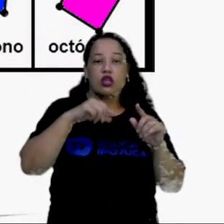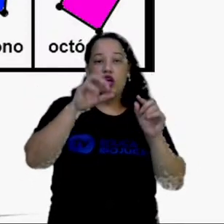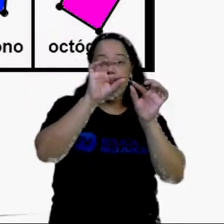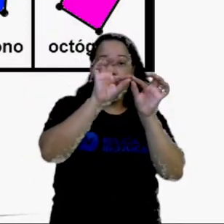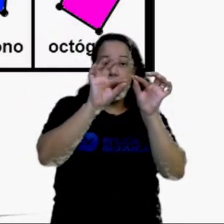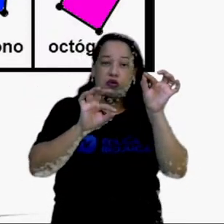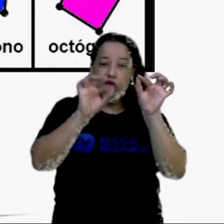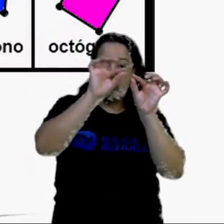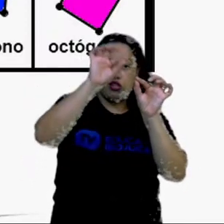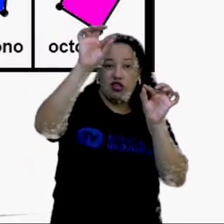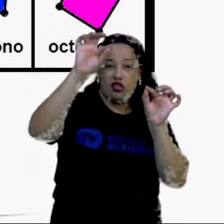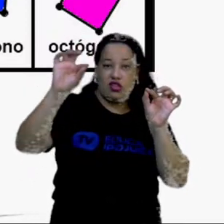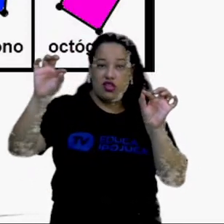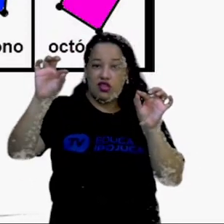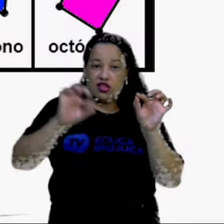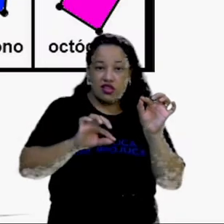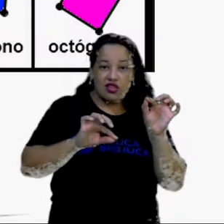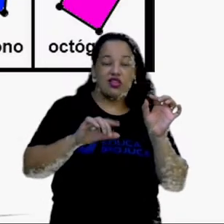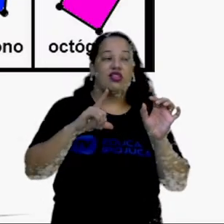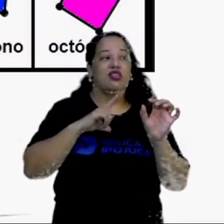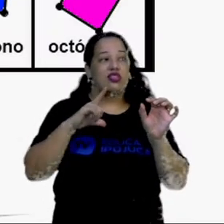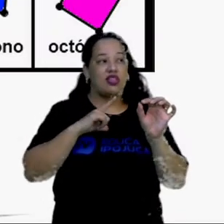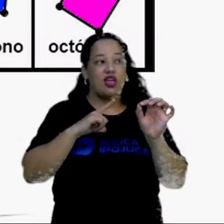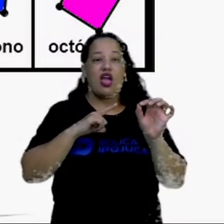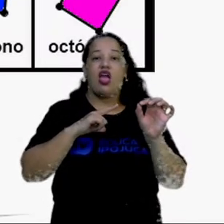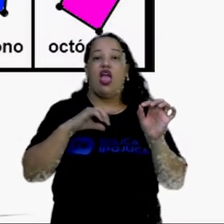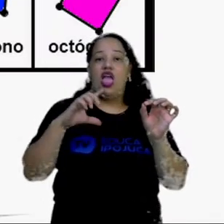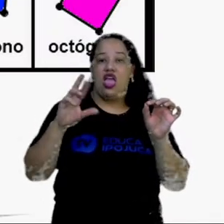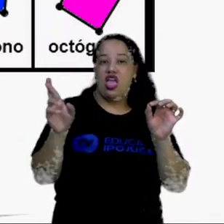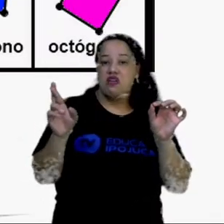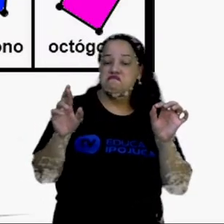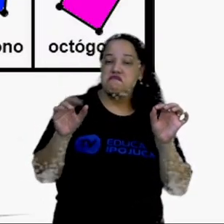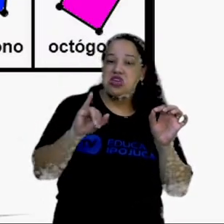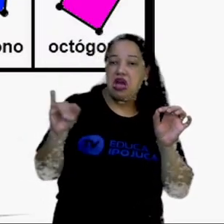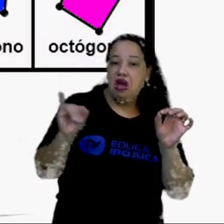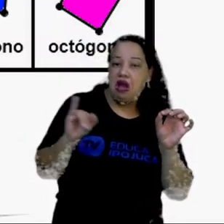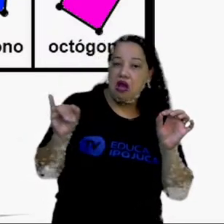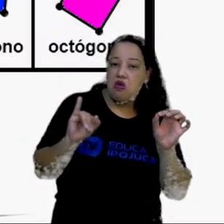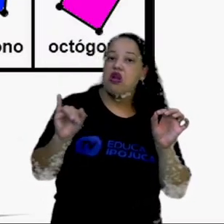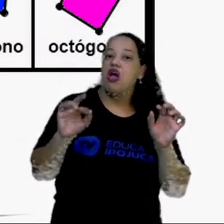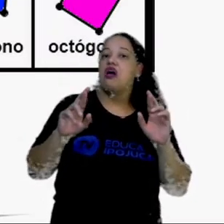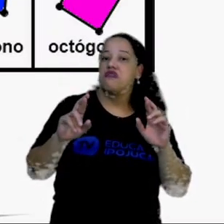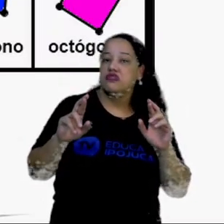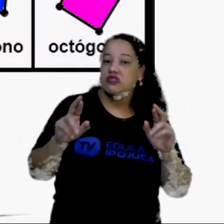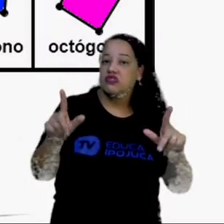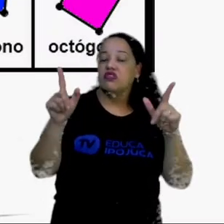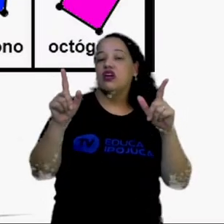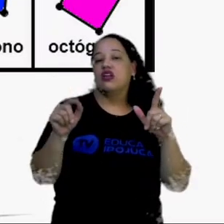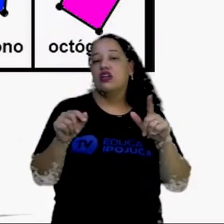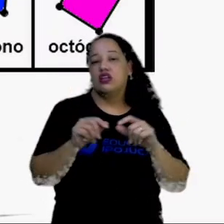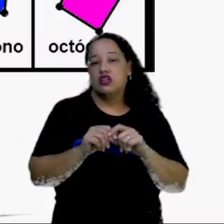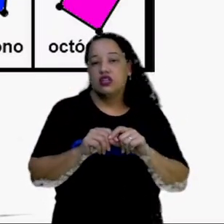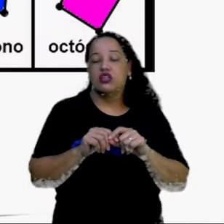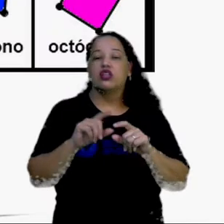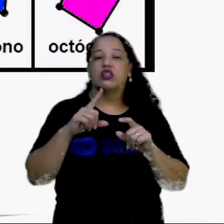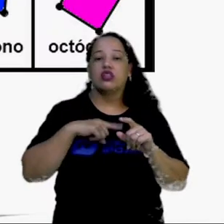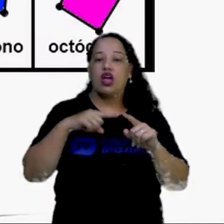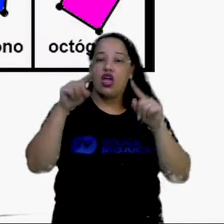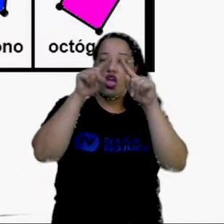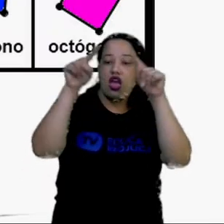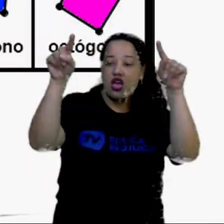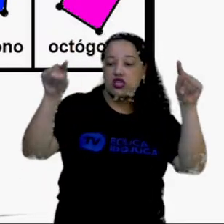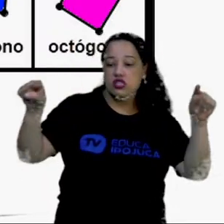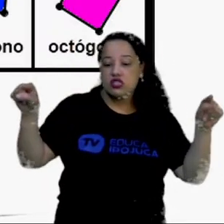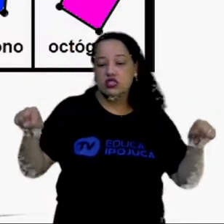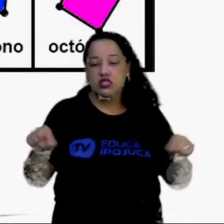um pentágono. Note que esse pentágono é irregular, diferentemente do outro exemplo. Hexágono, heptágono